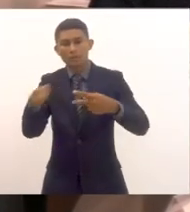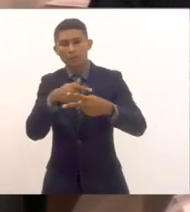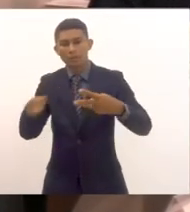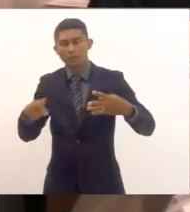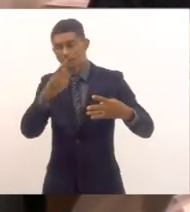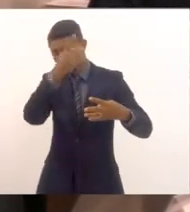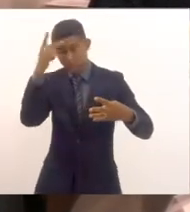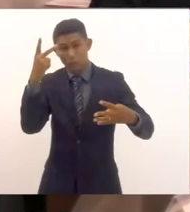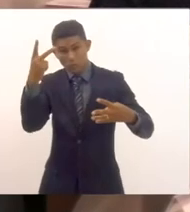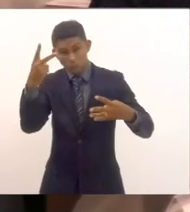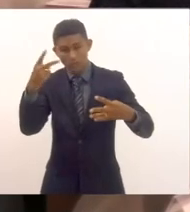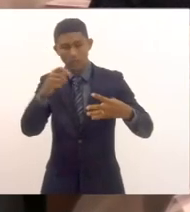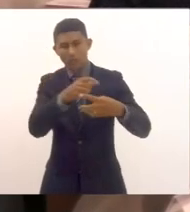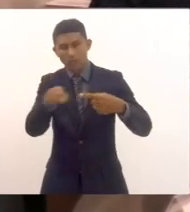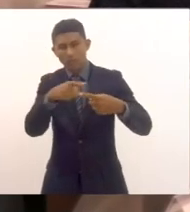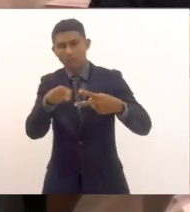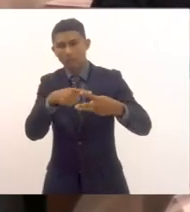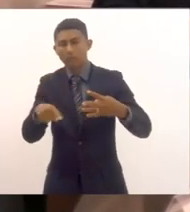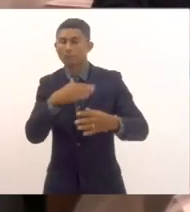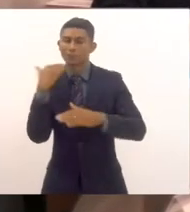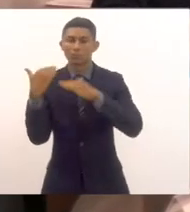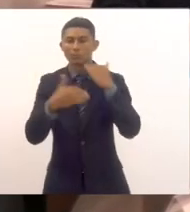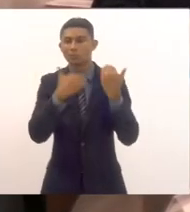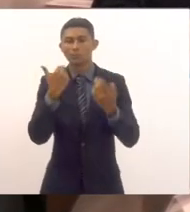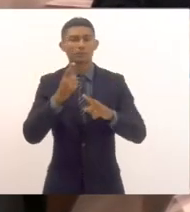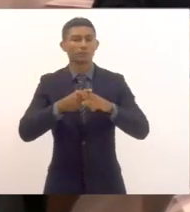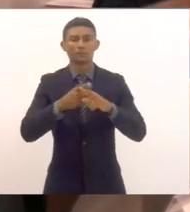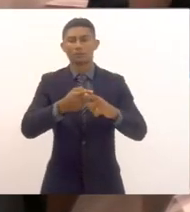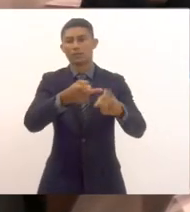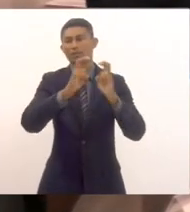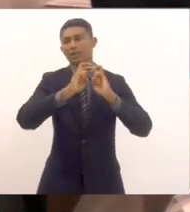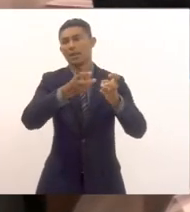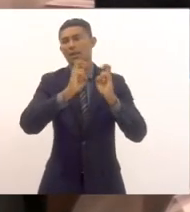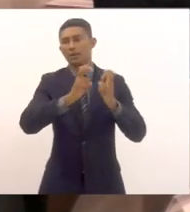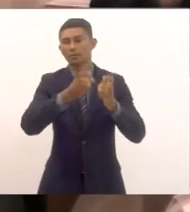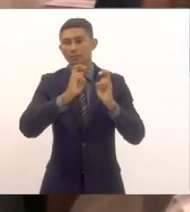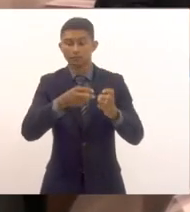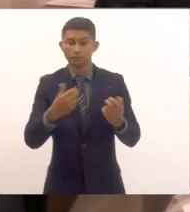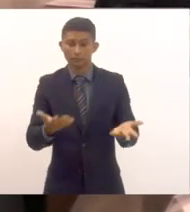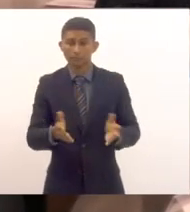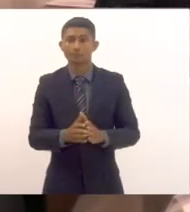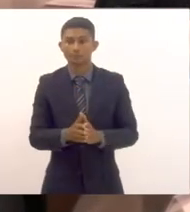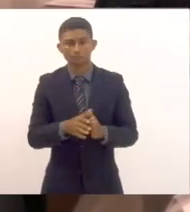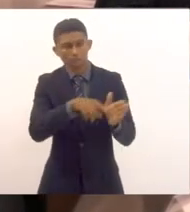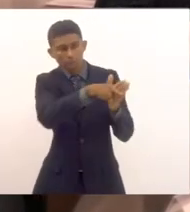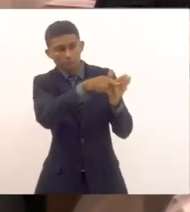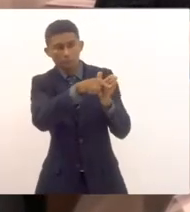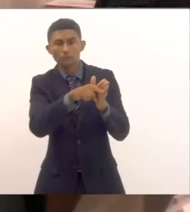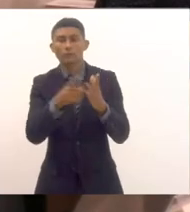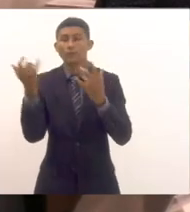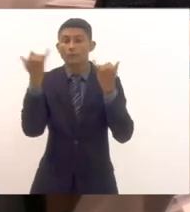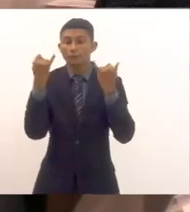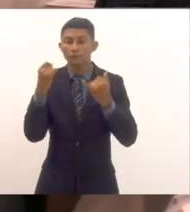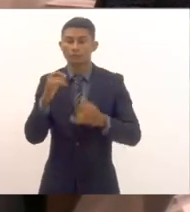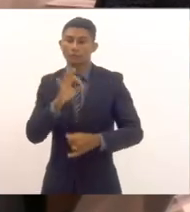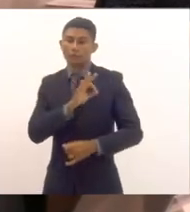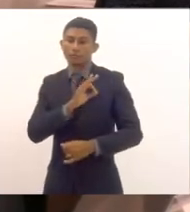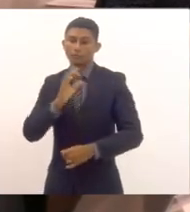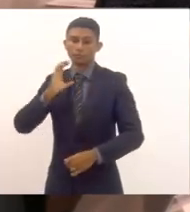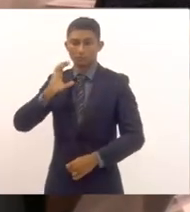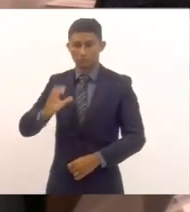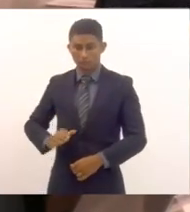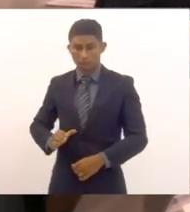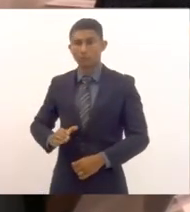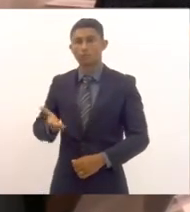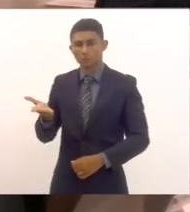dados que a gente sistematizou nessa pesquisa não foi em vão não é a partir dos dados da Polícia Civil o wisp né